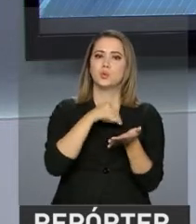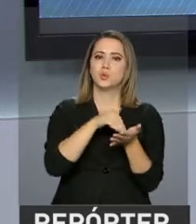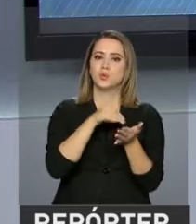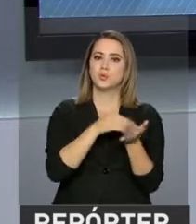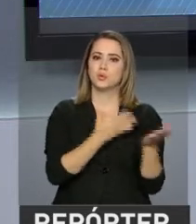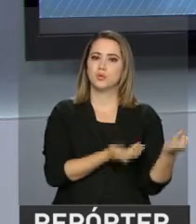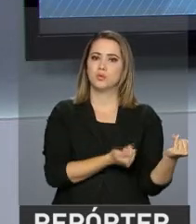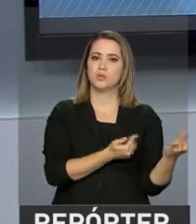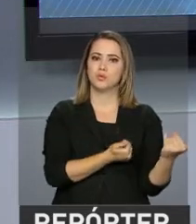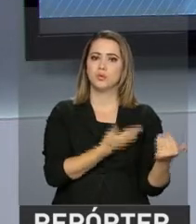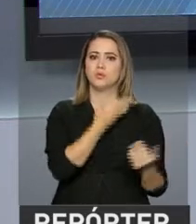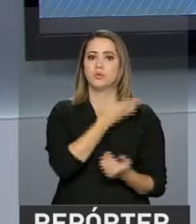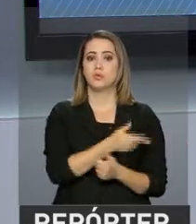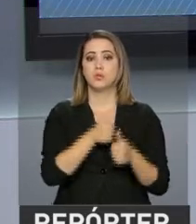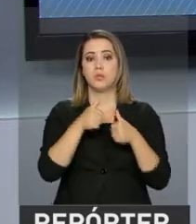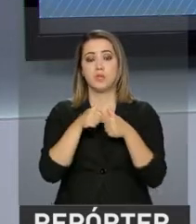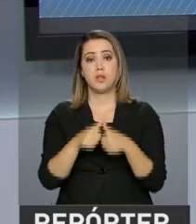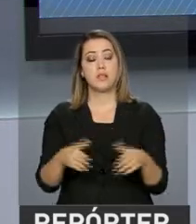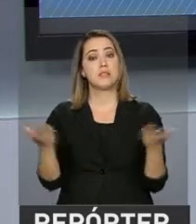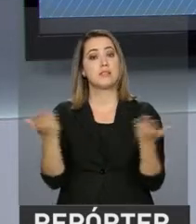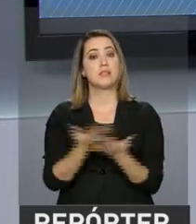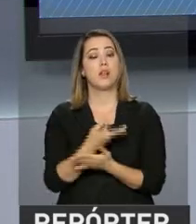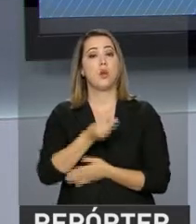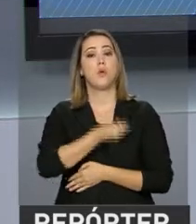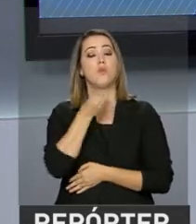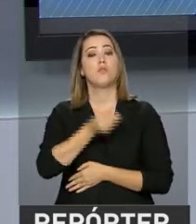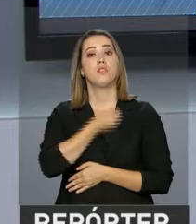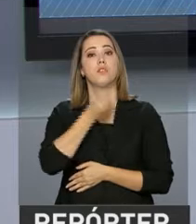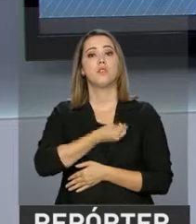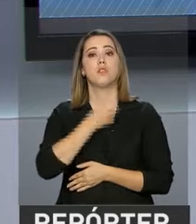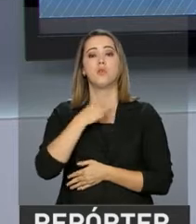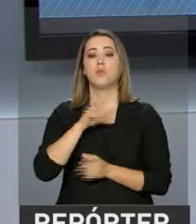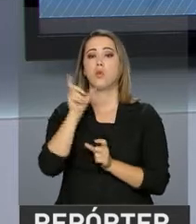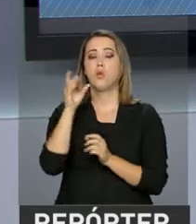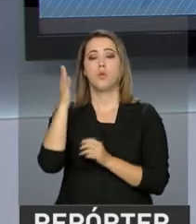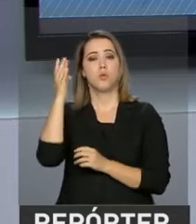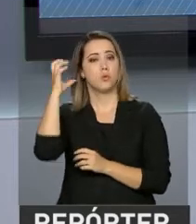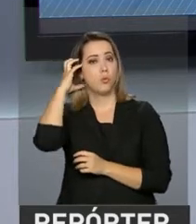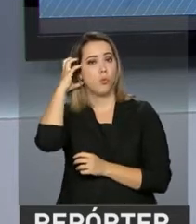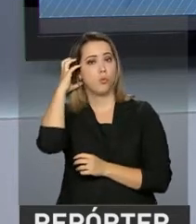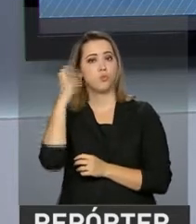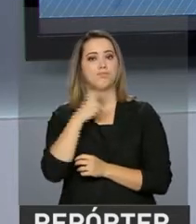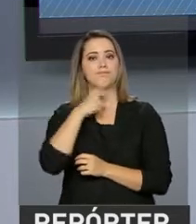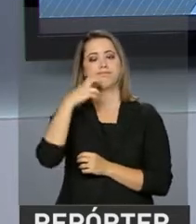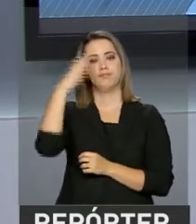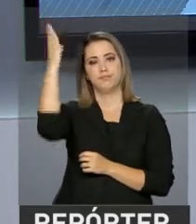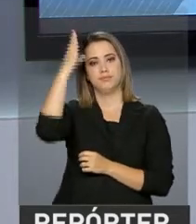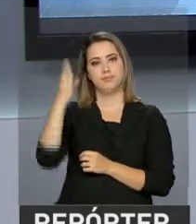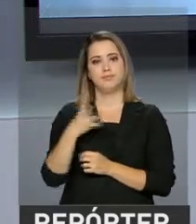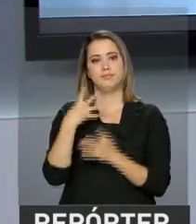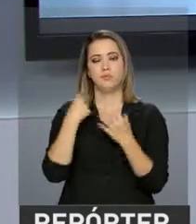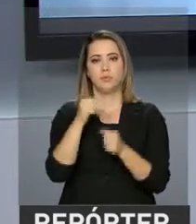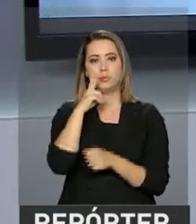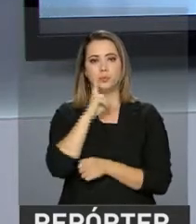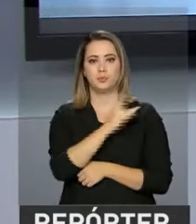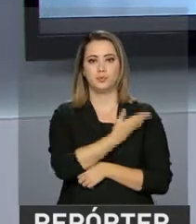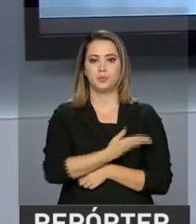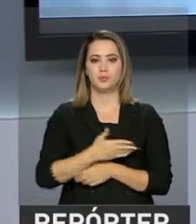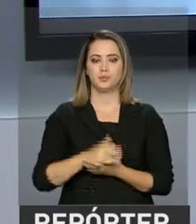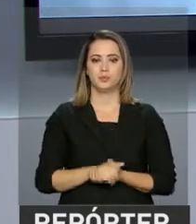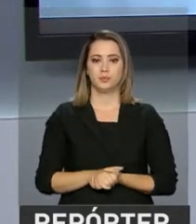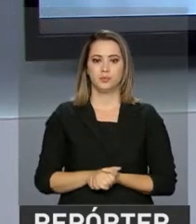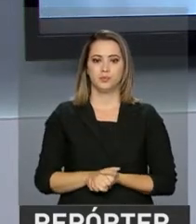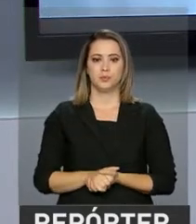juventude francisco de assis costa filho que está ao vivo no programa a voz do brasil vamos então acompanhar